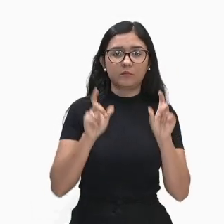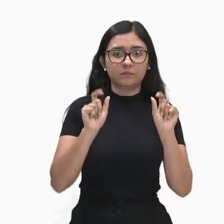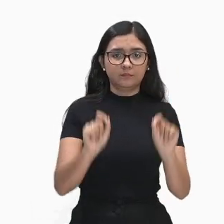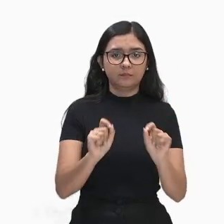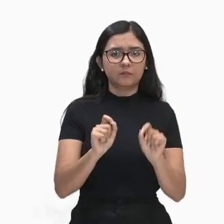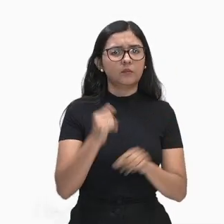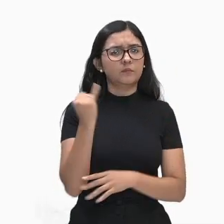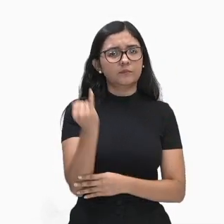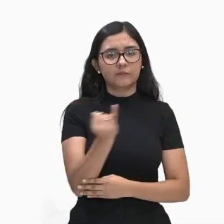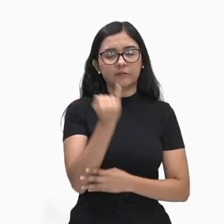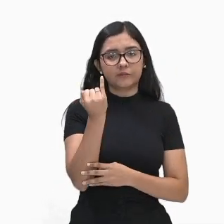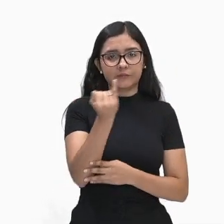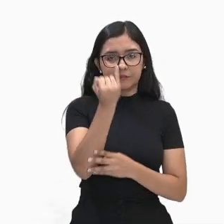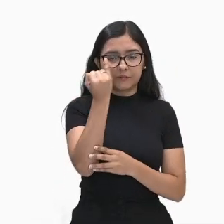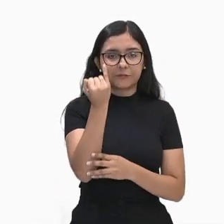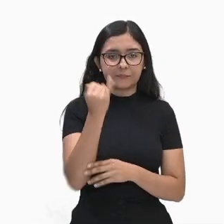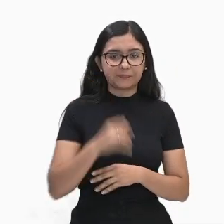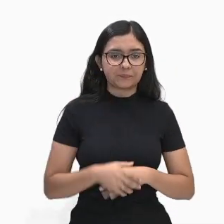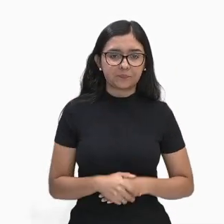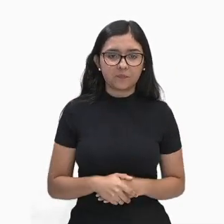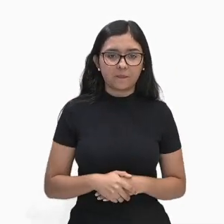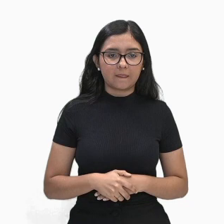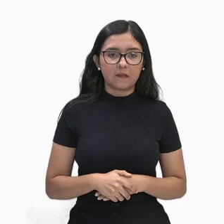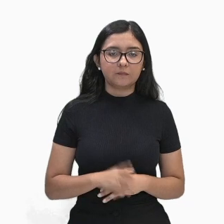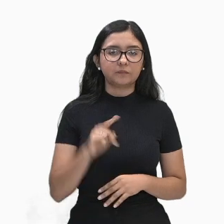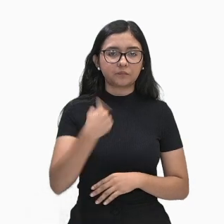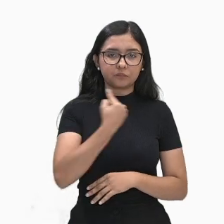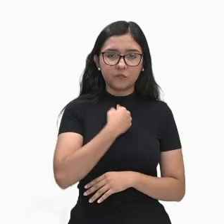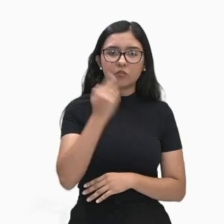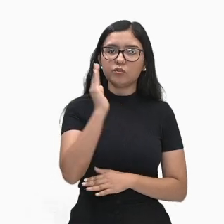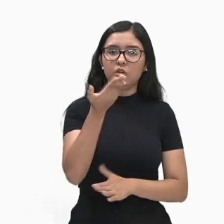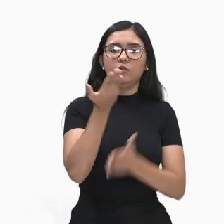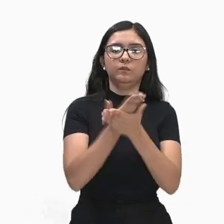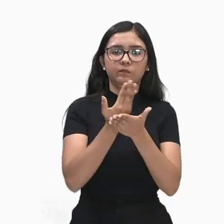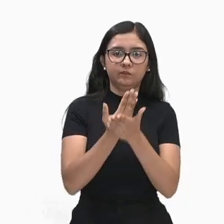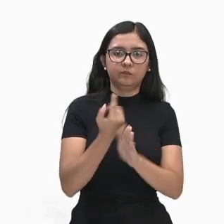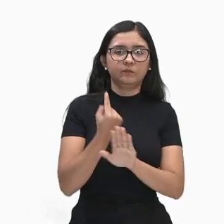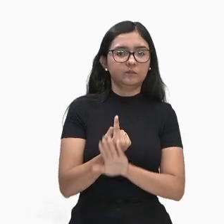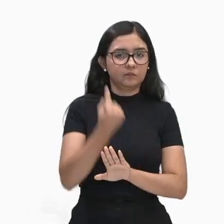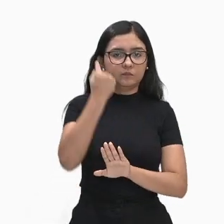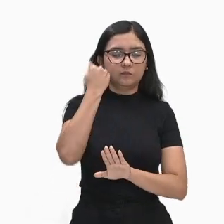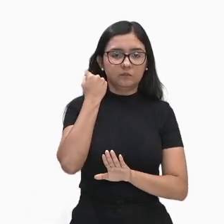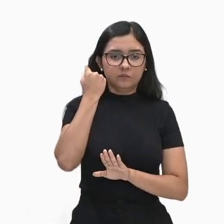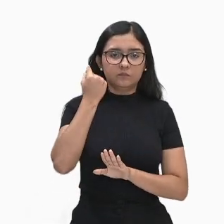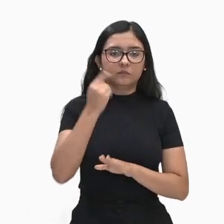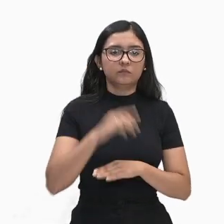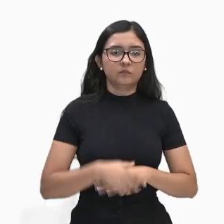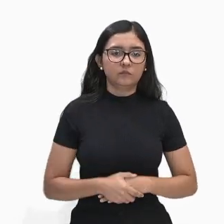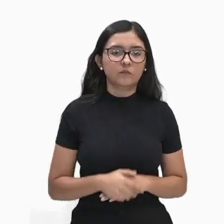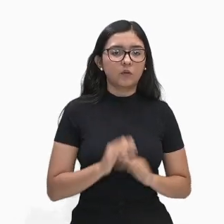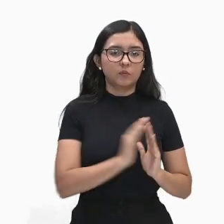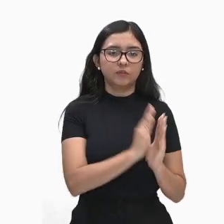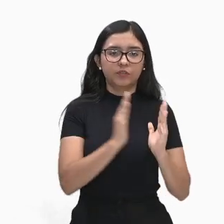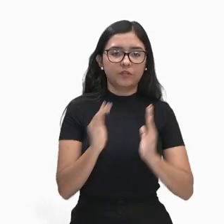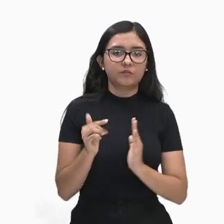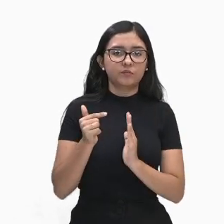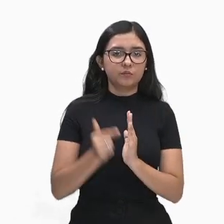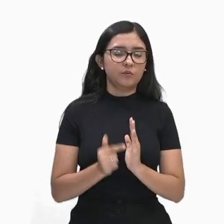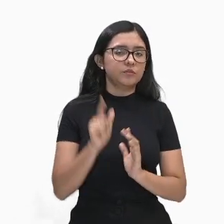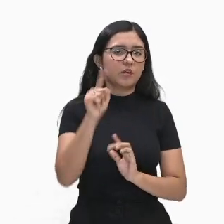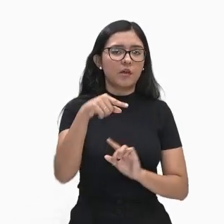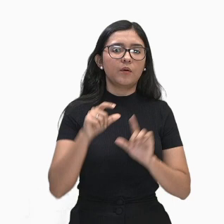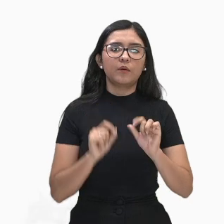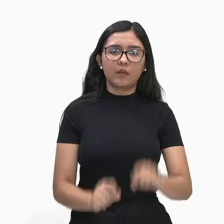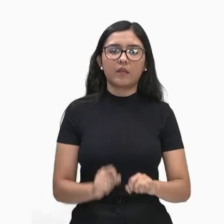bastante importante aí que nós vimos aí durante nossa unidade 2, que é sobre